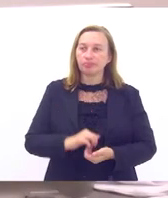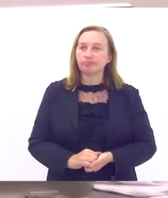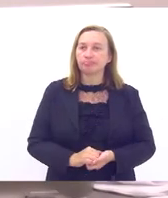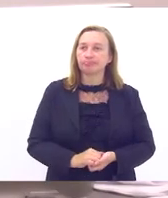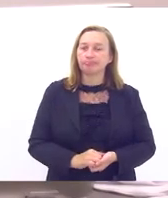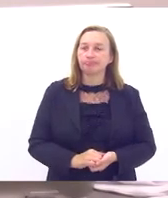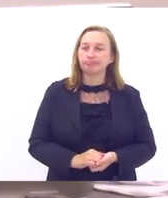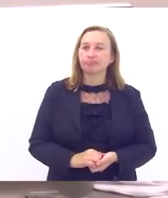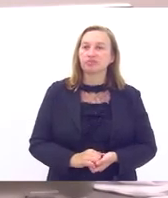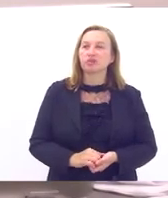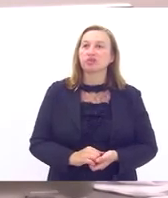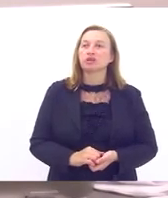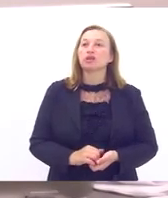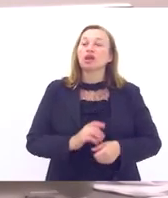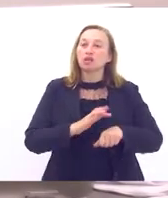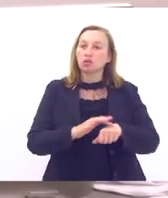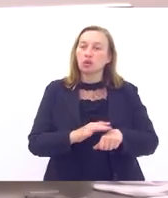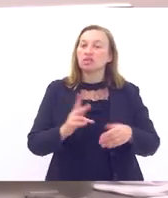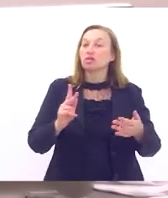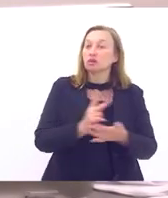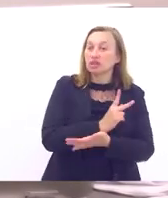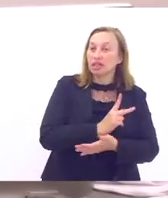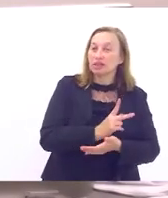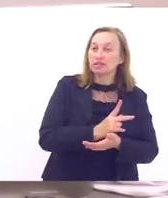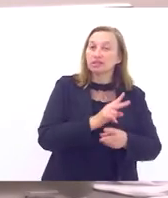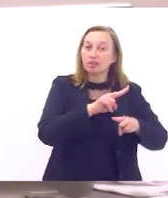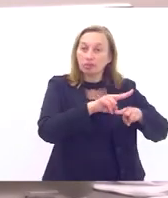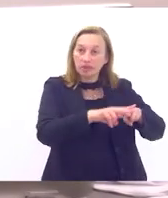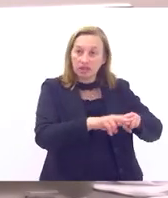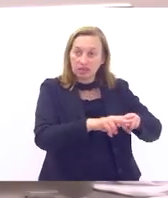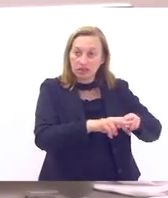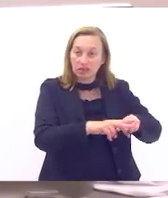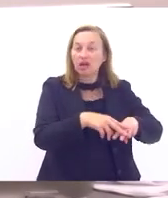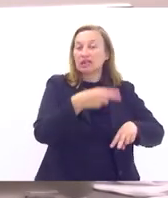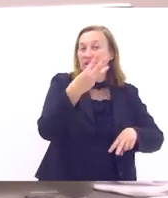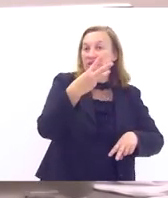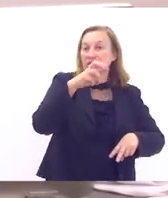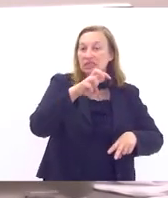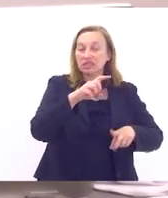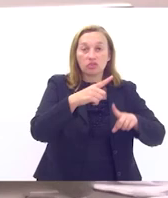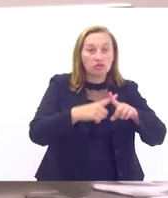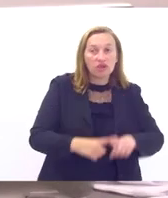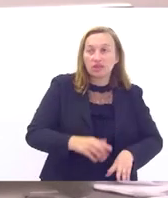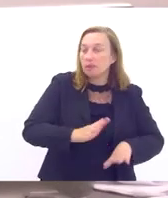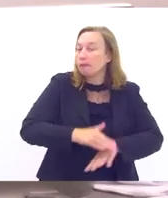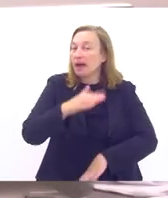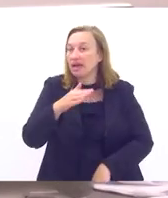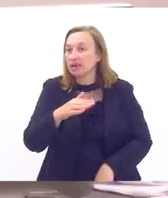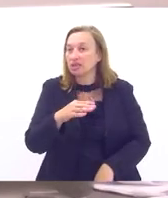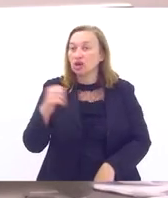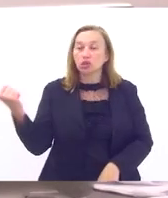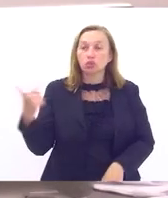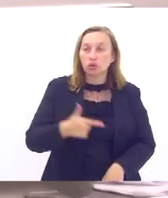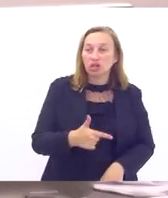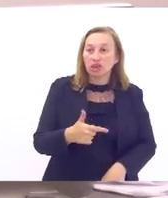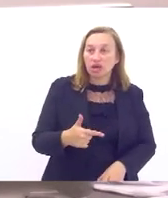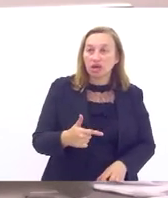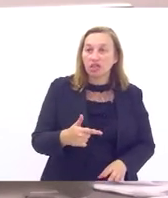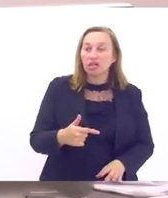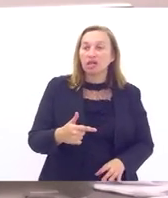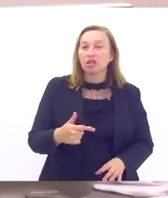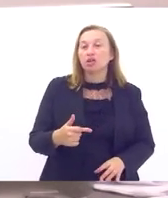A tuberculose ocorre nas prisões 35 vezes mais frequentemente do que na população